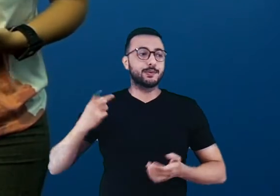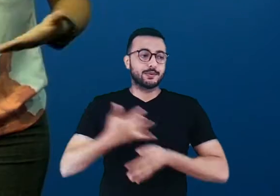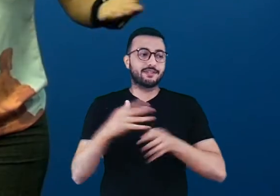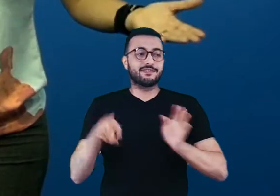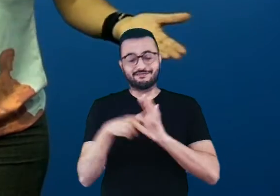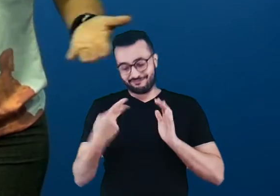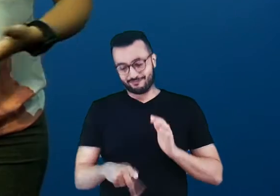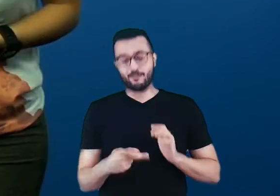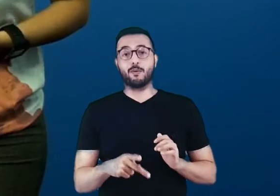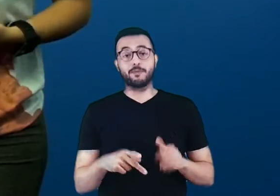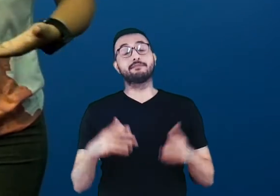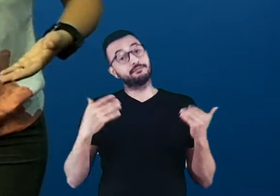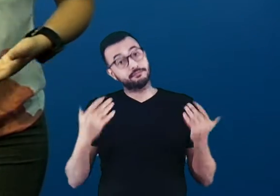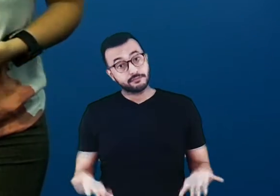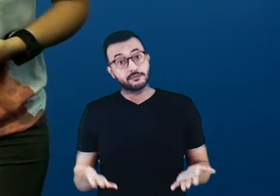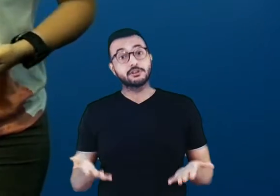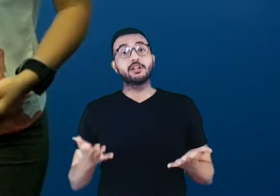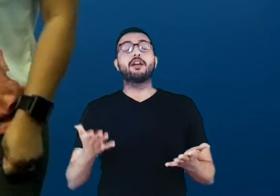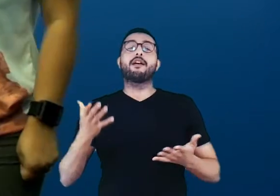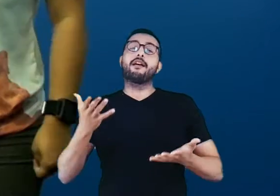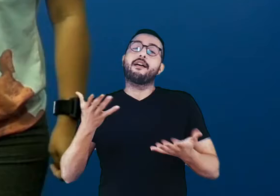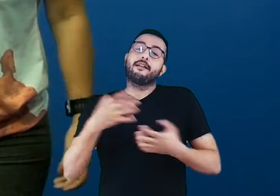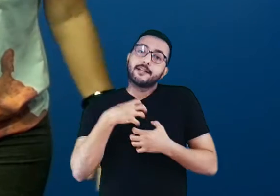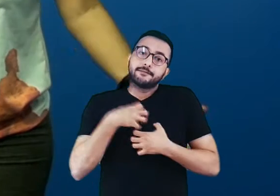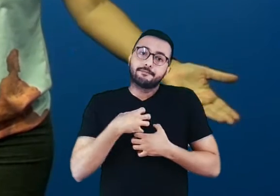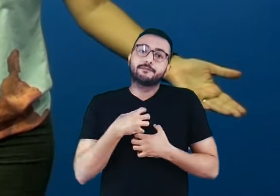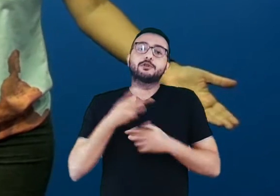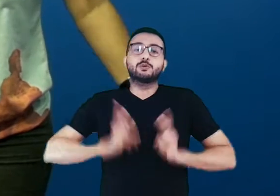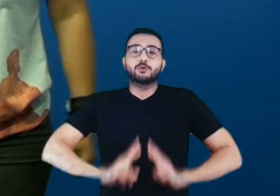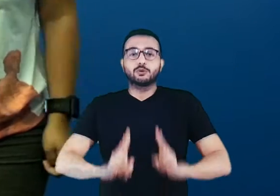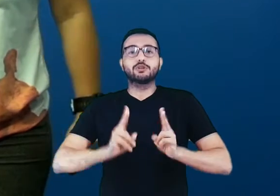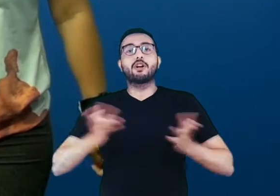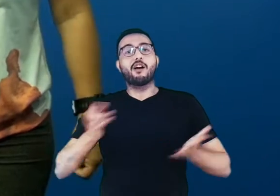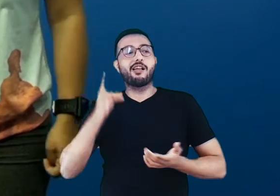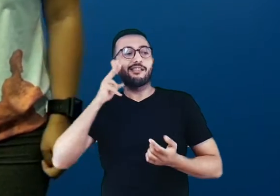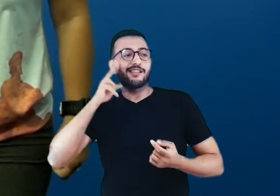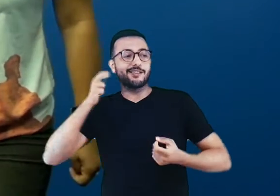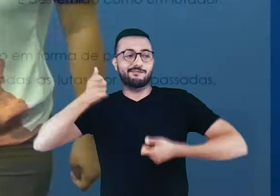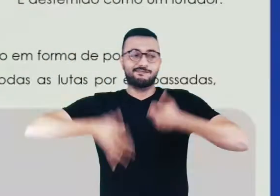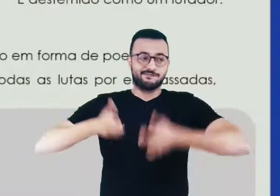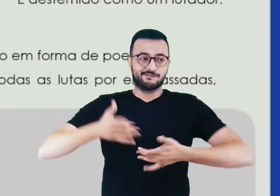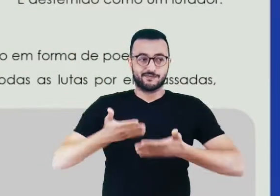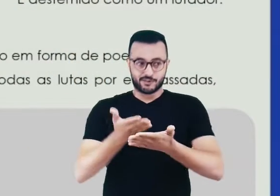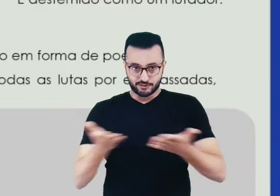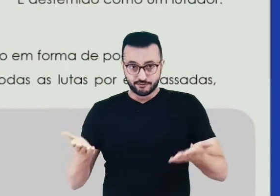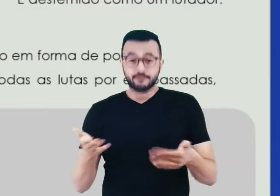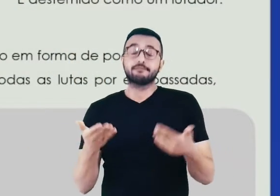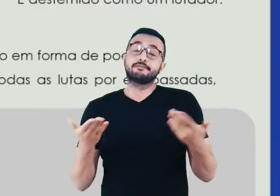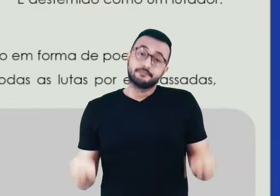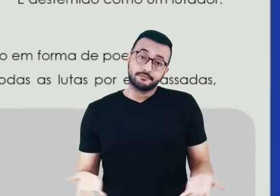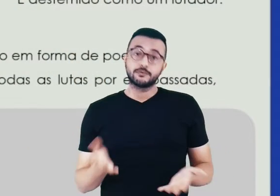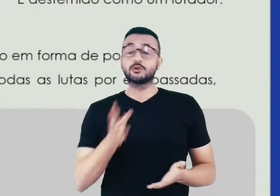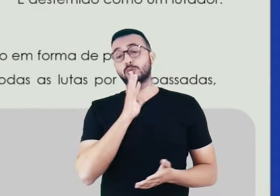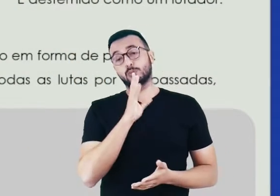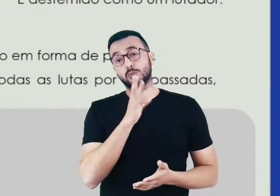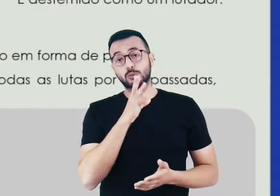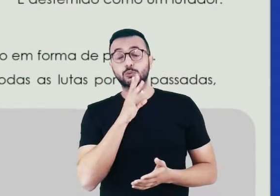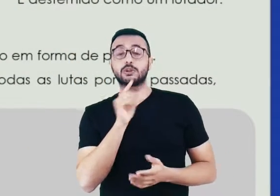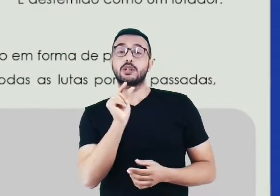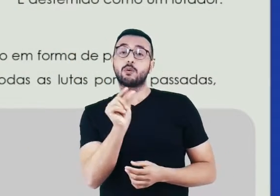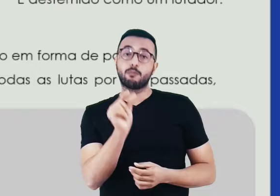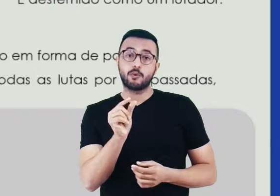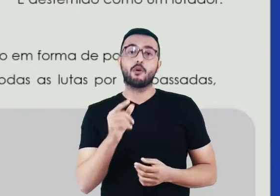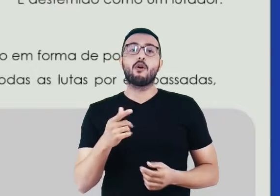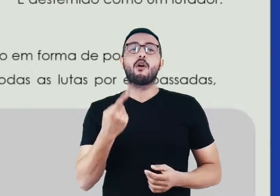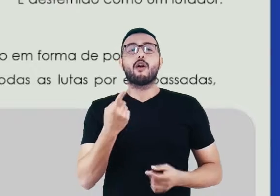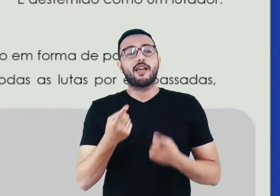nossa cidade. Então, nesse sentido, continuo aqui fazendo a revisão para vocês. Então, conhecemos um pouco do